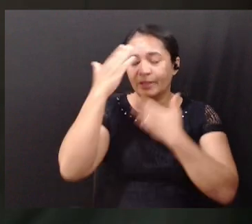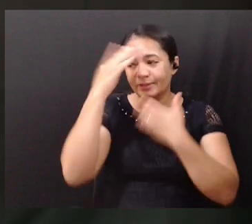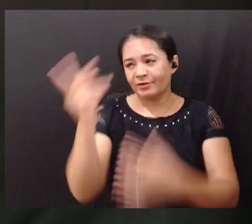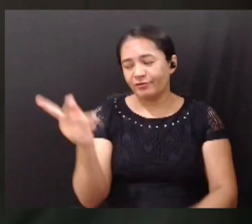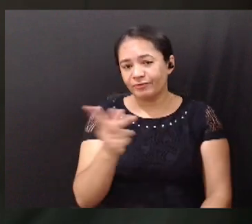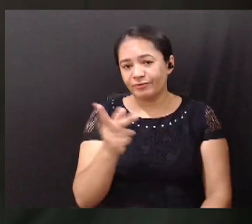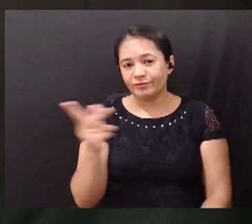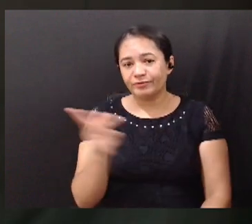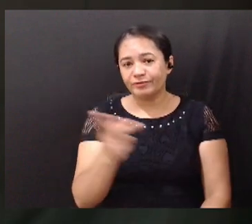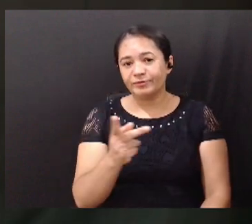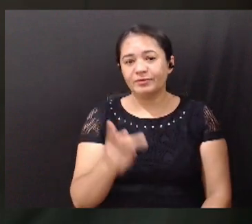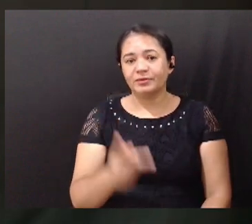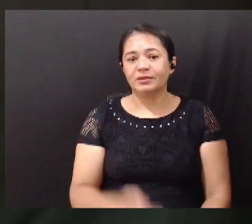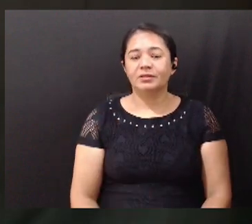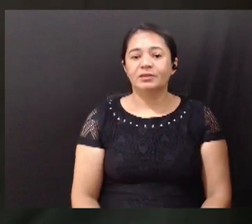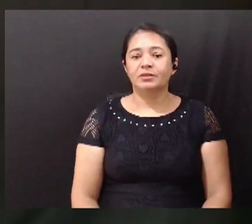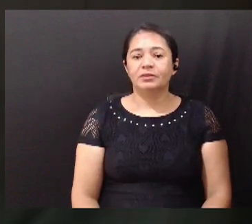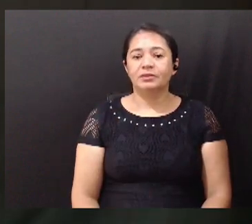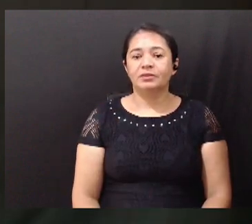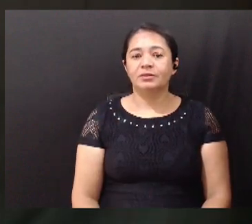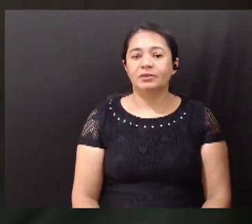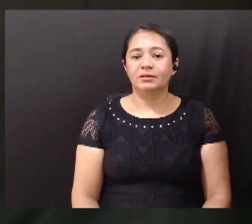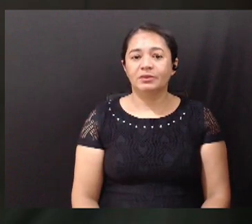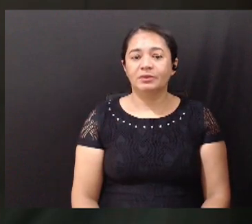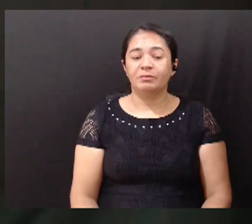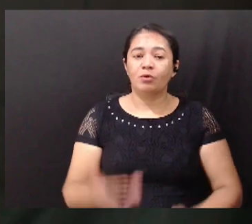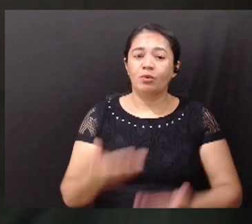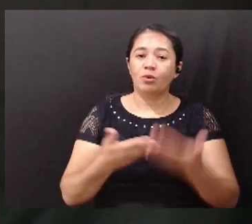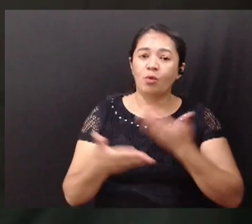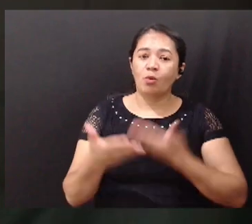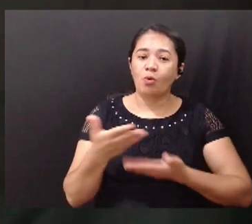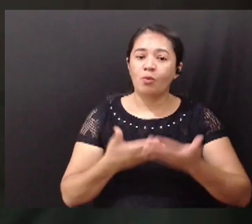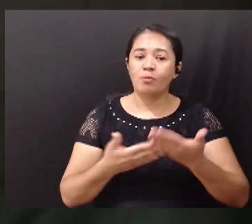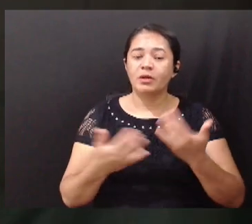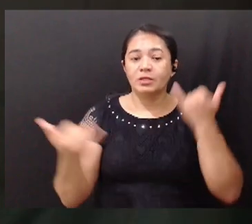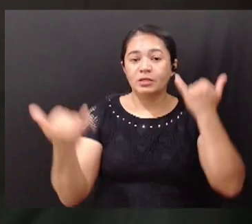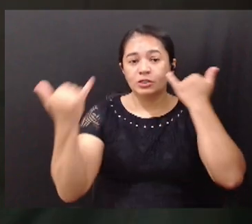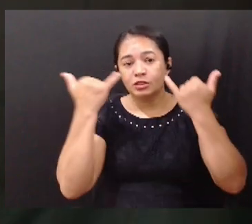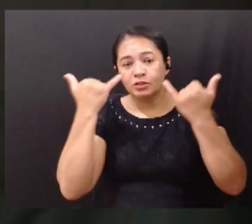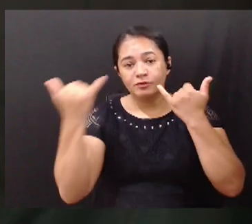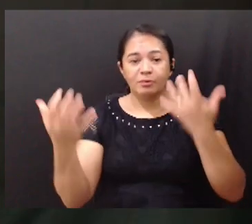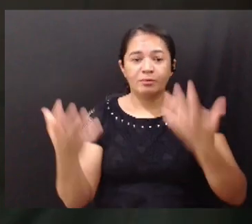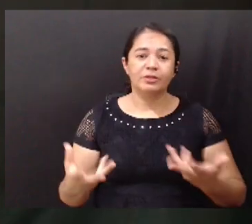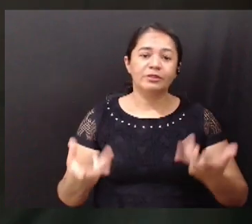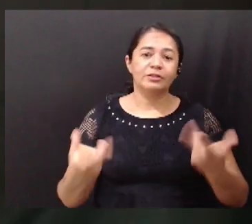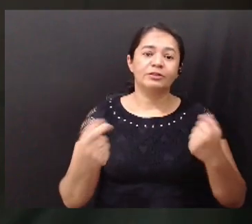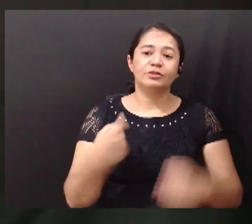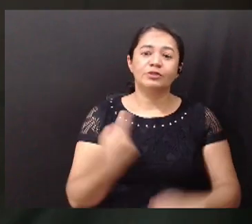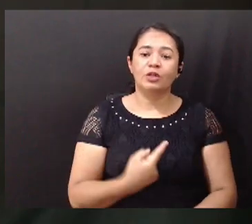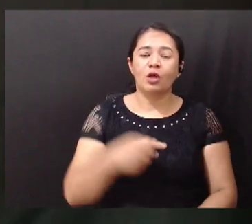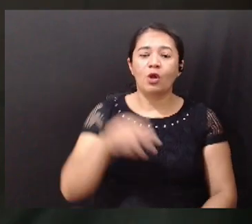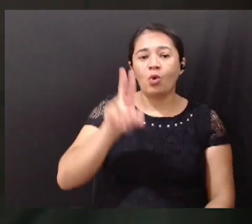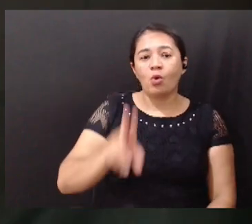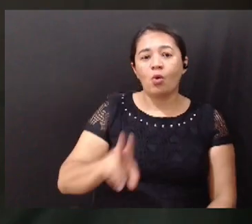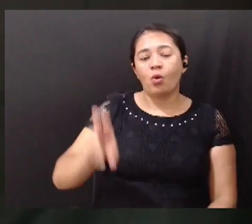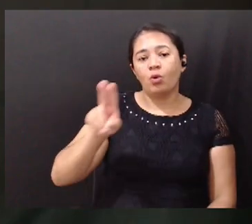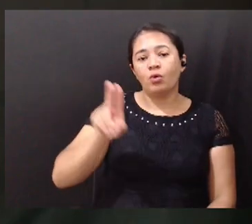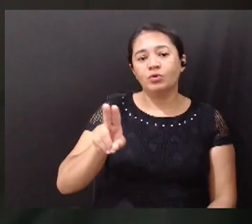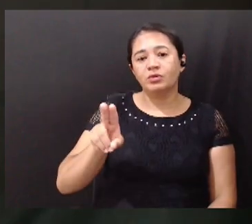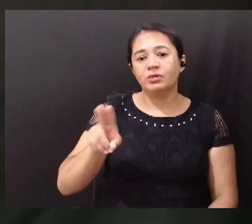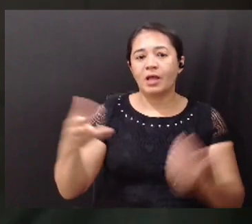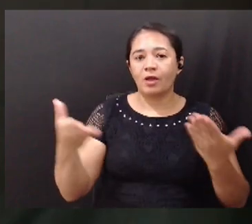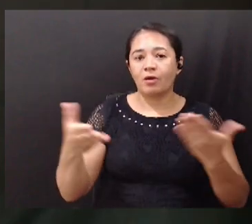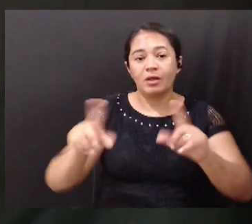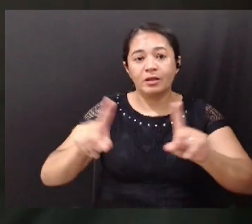pela entrega, pelo compartilhamento de tantas informações maravilhosas, que a gente vai usar não só agora, mas por toda a